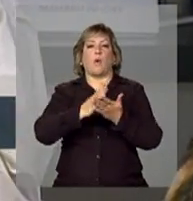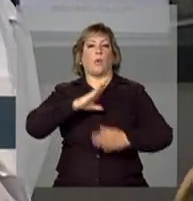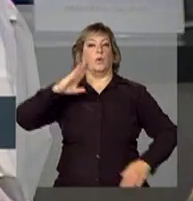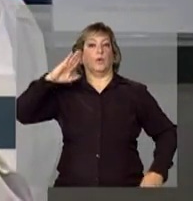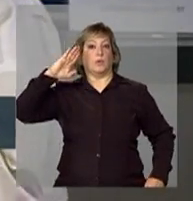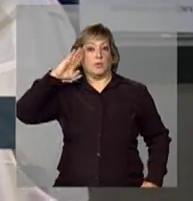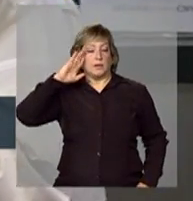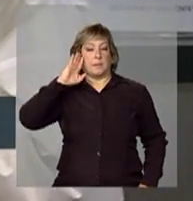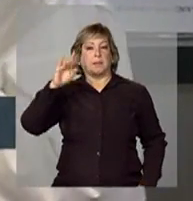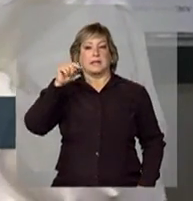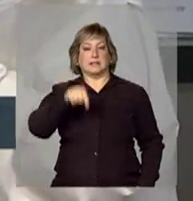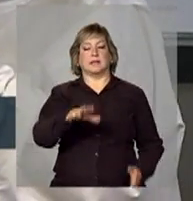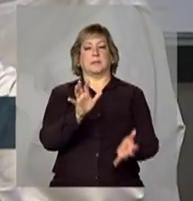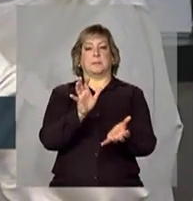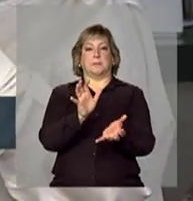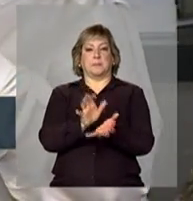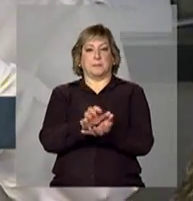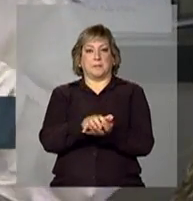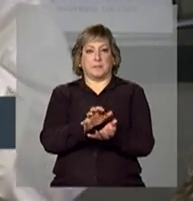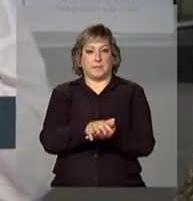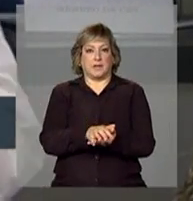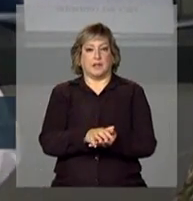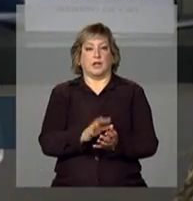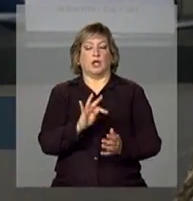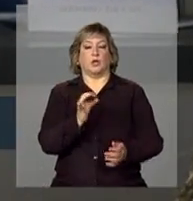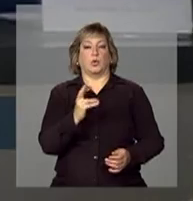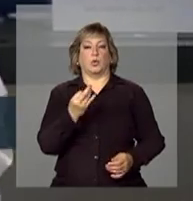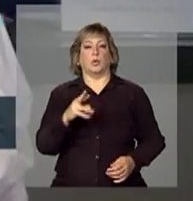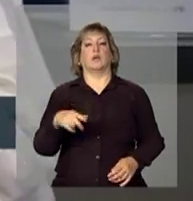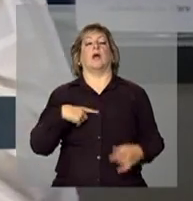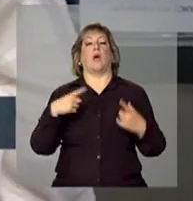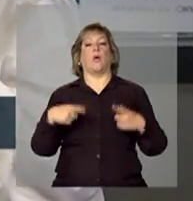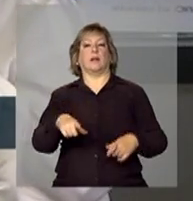muita denúncia de tortura, e o resultado